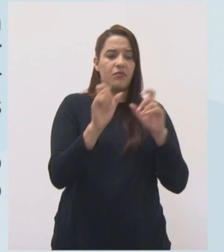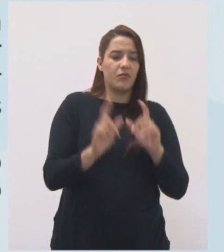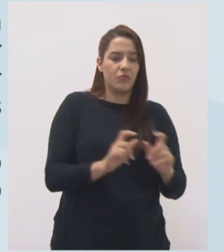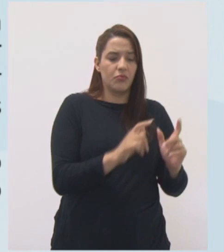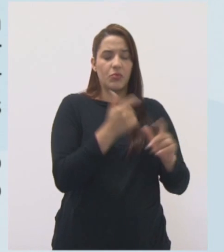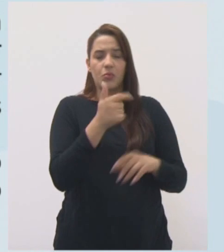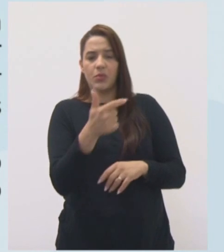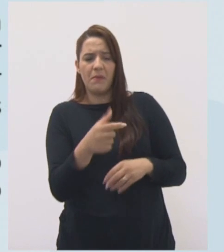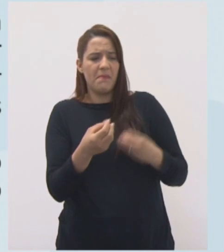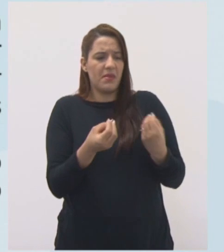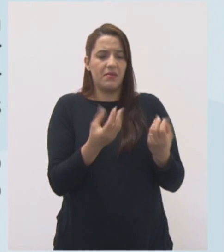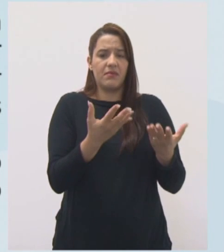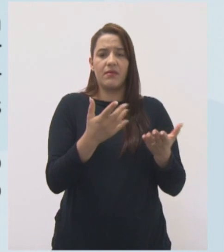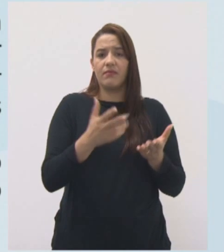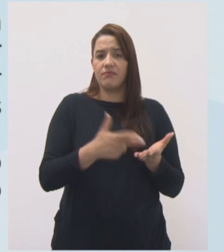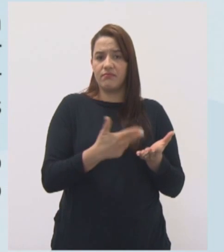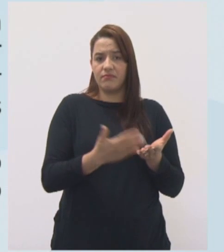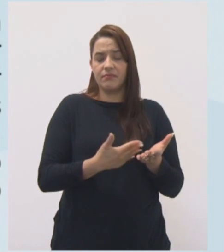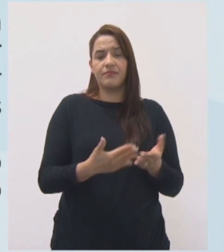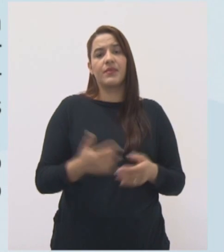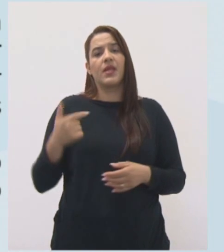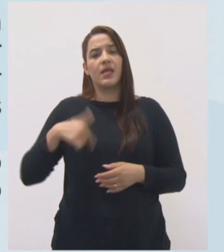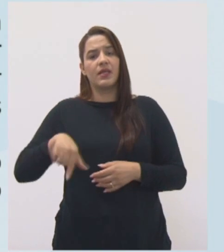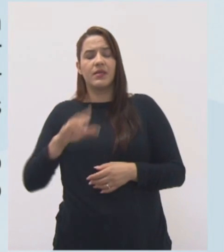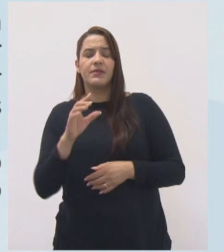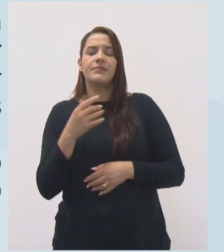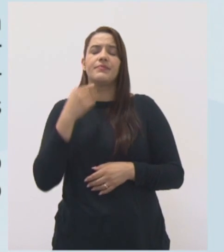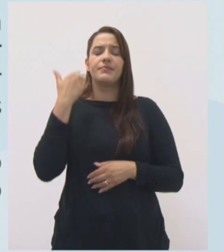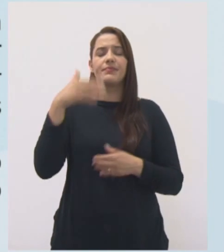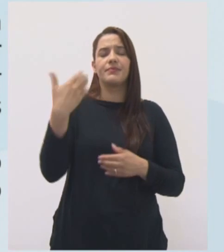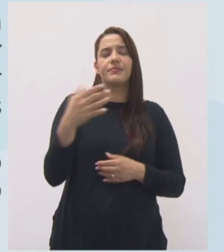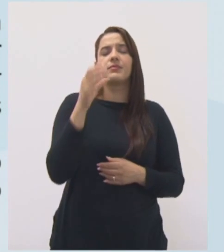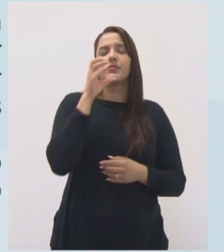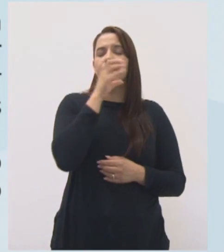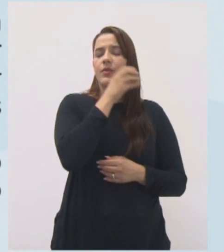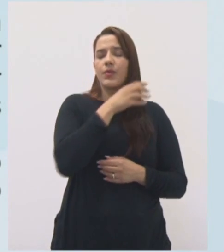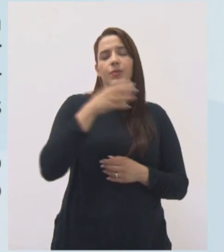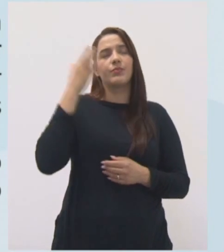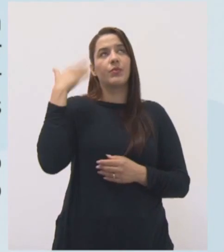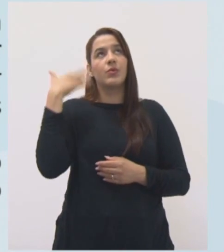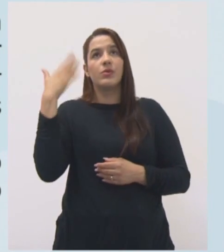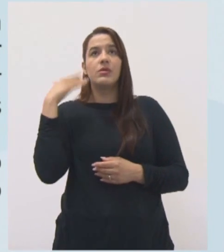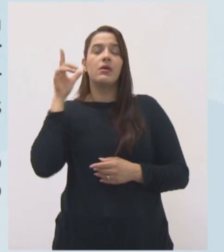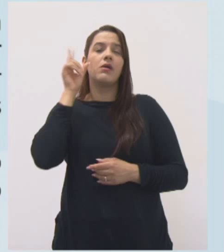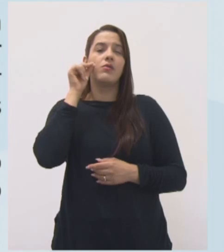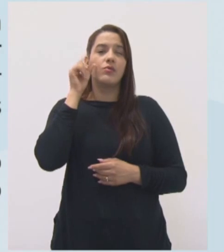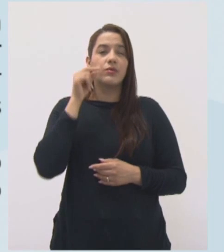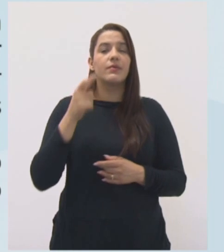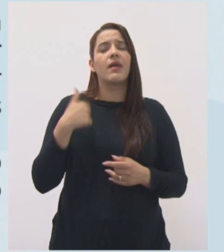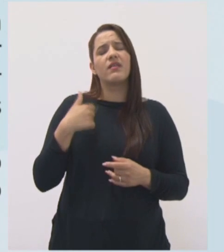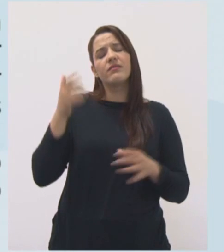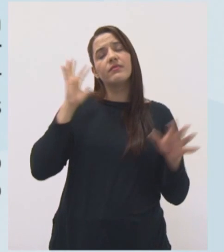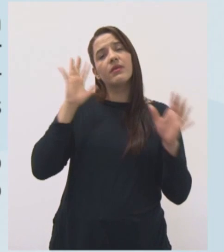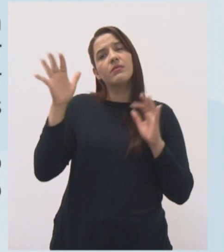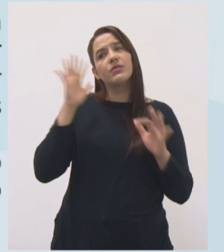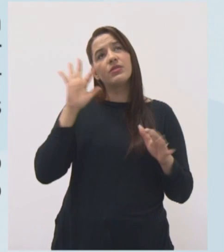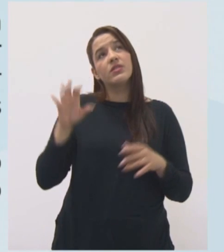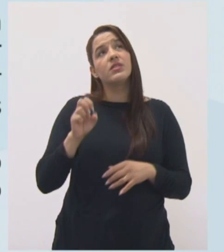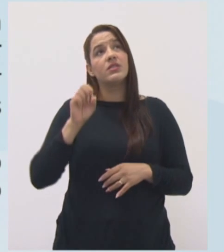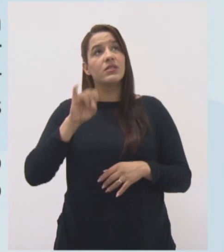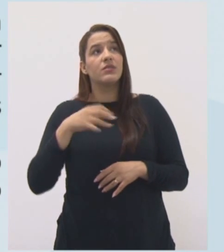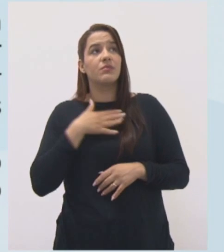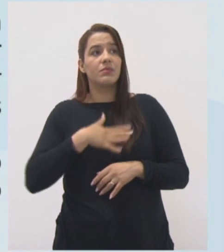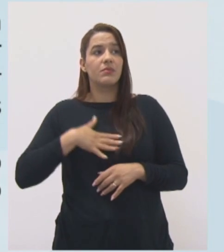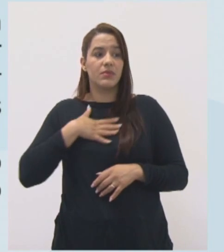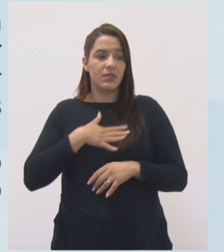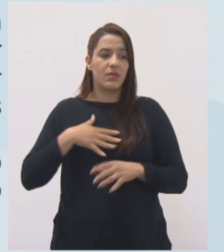aborrecida. O calor daquele dia estava deixando Alice com sono. Ela perguntava a si mesma se o prazer de